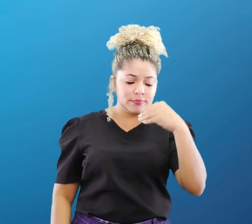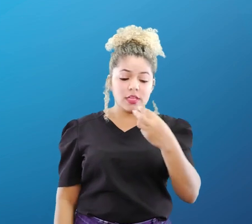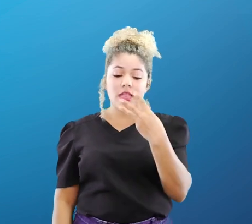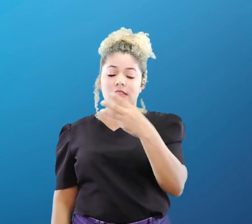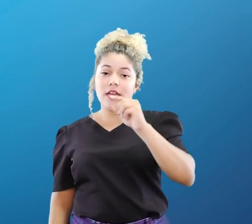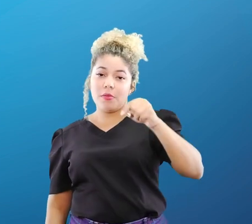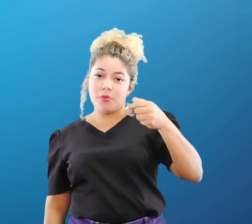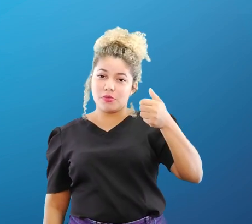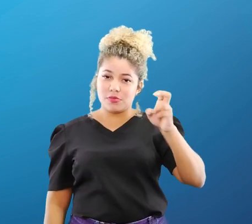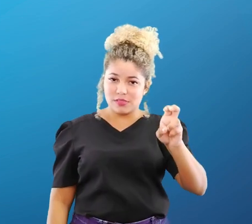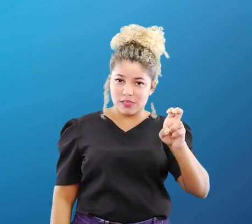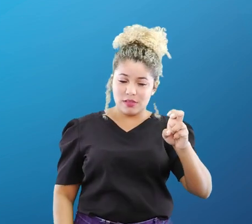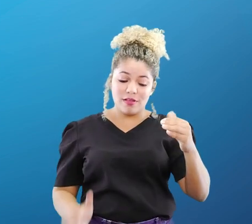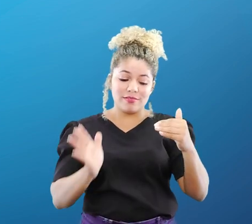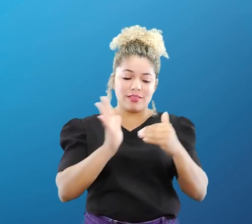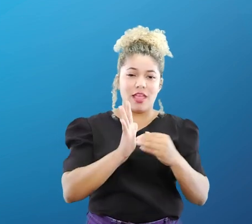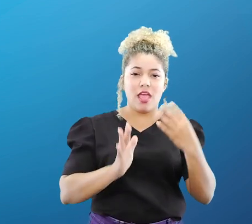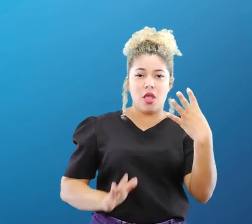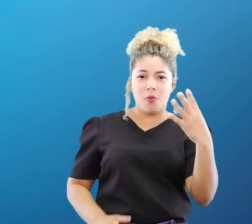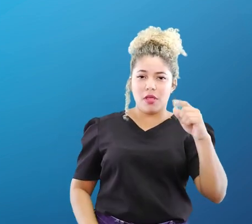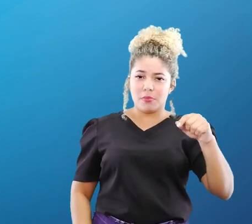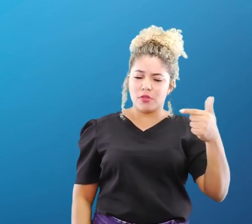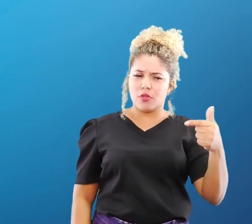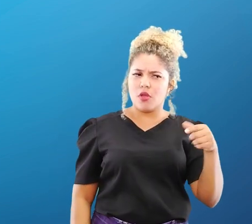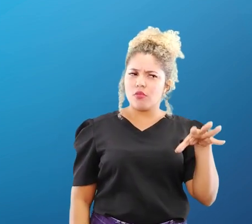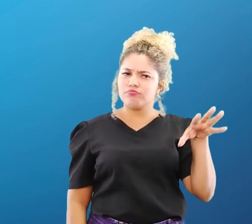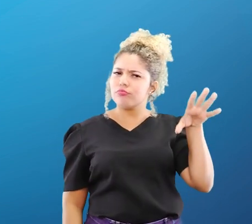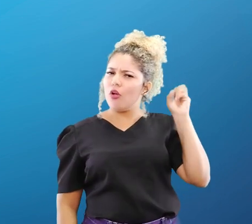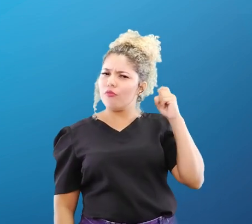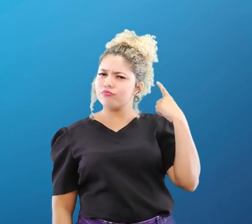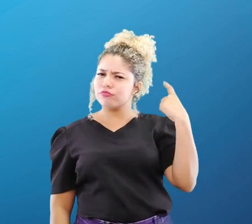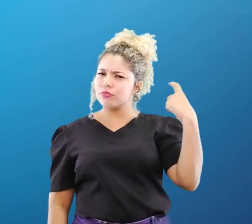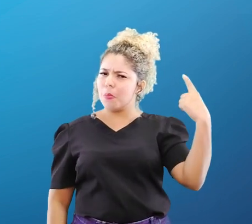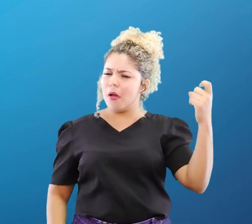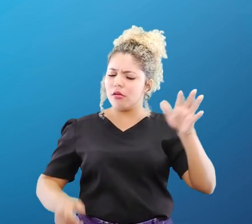3,5 a 4,2, houve-se um barulho do tremor.